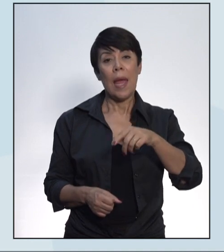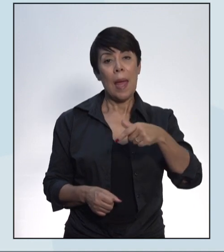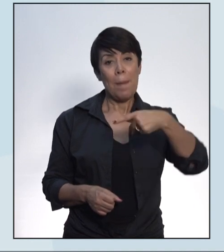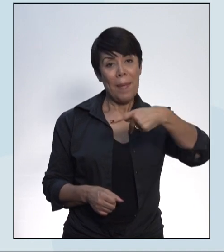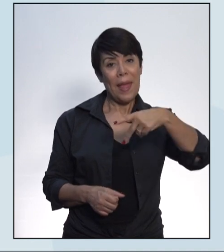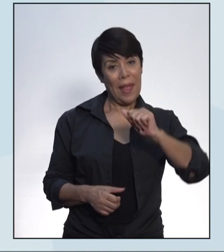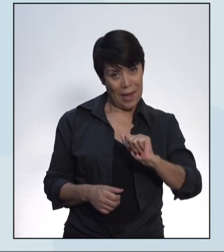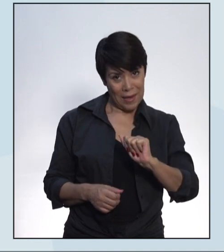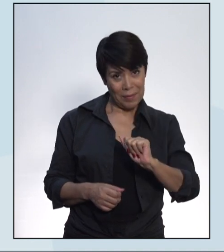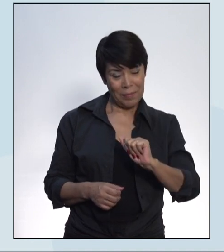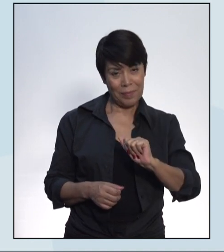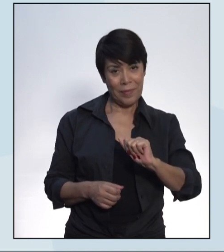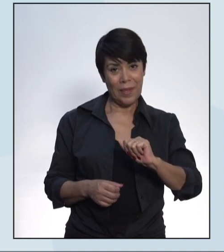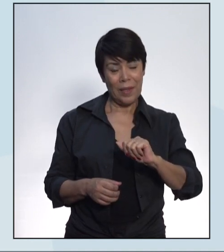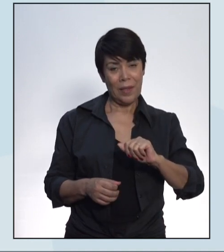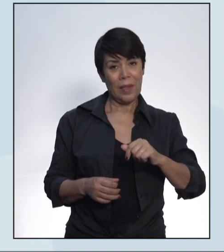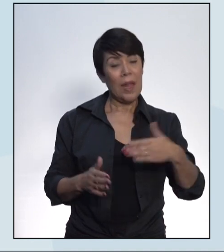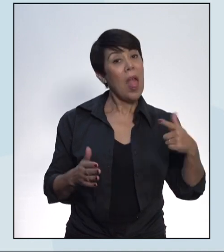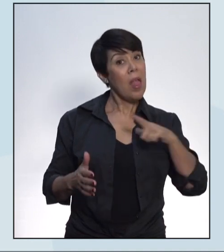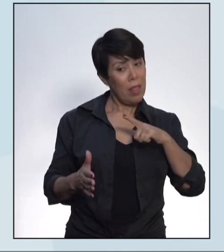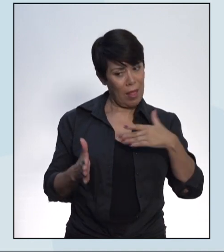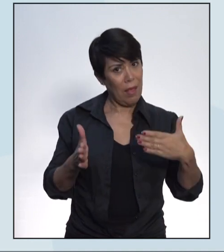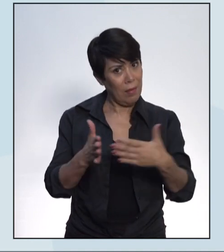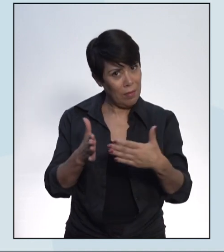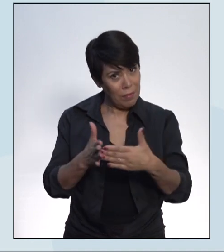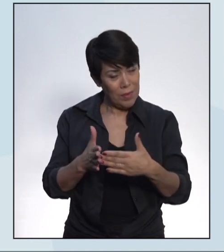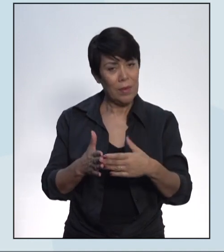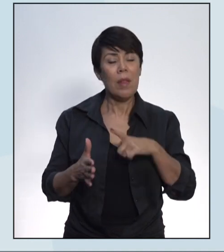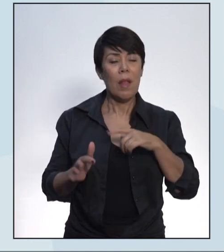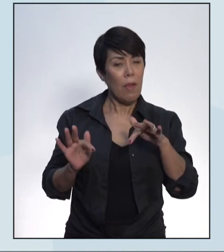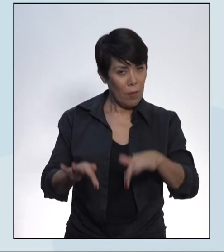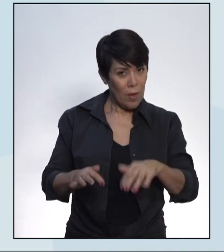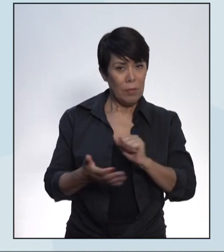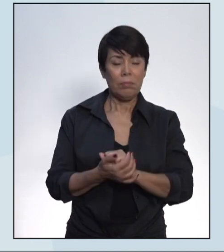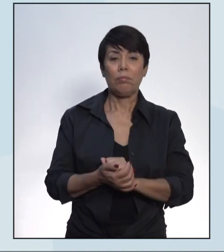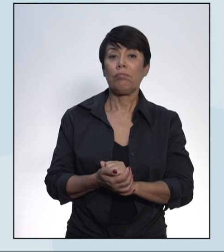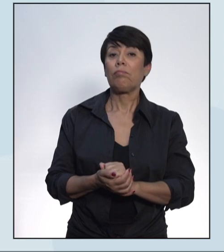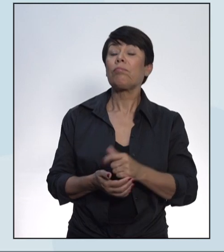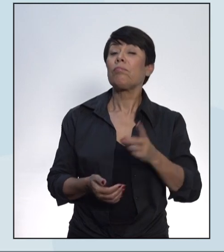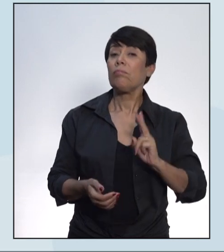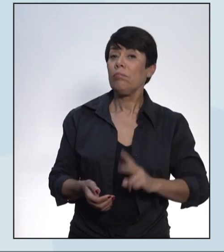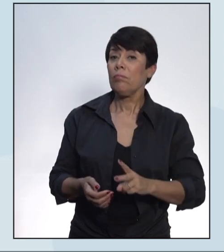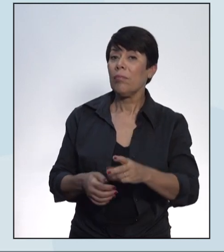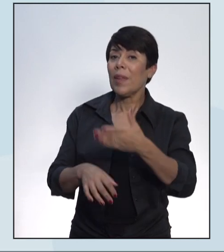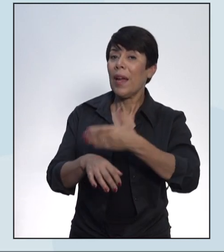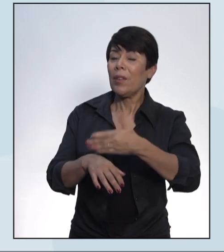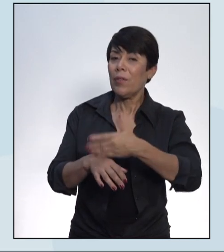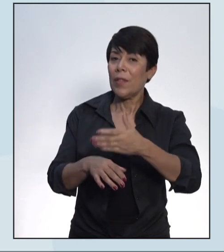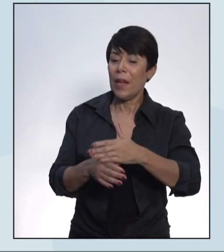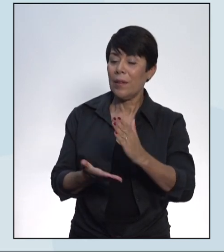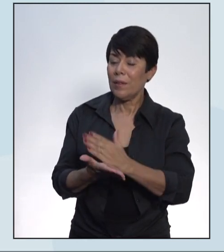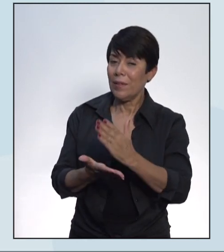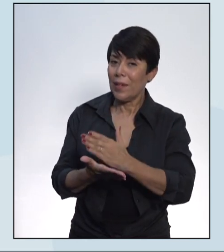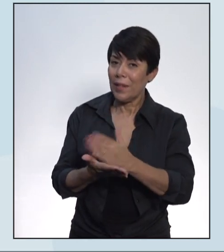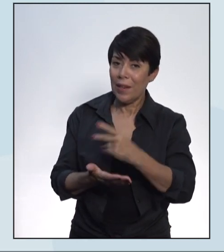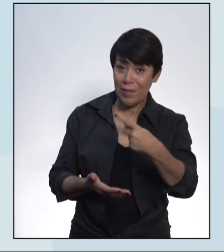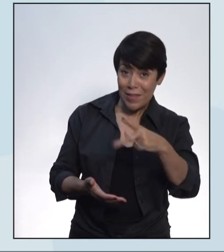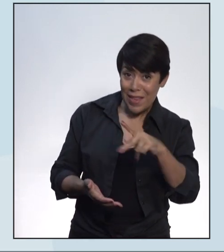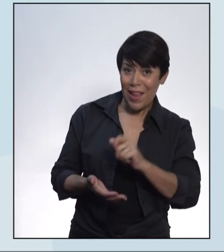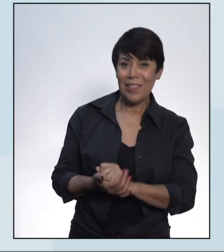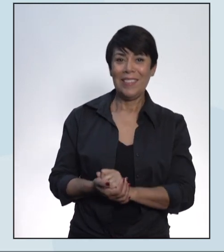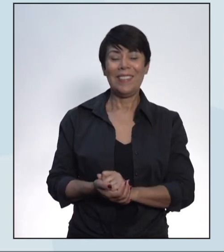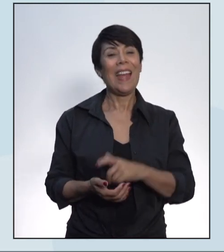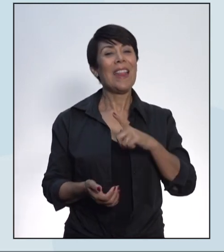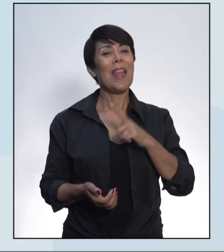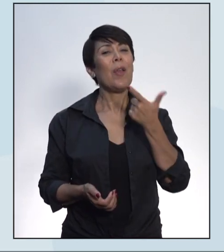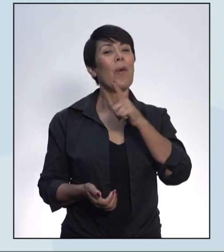progressão aritmética finita, ela tem fim, né? E continue as atividades do caderno do aluno. Nós vamos ter